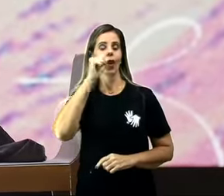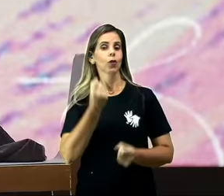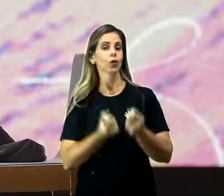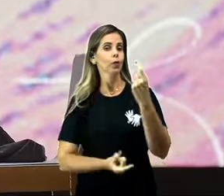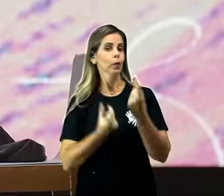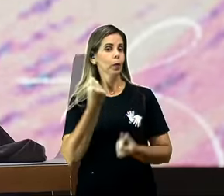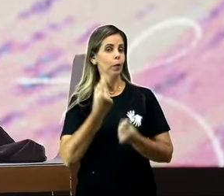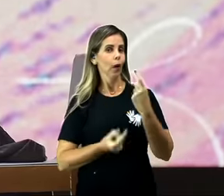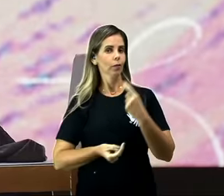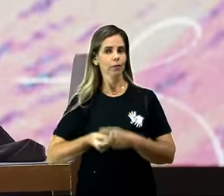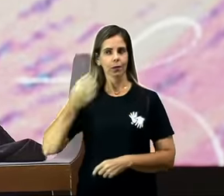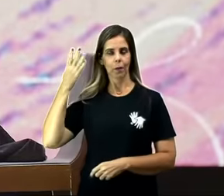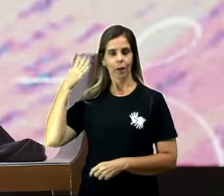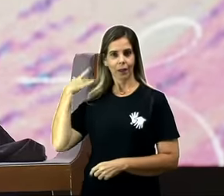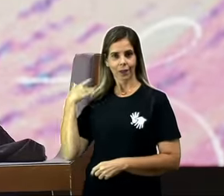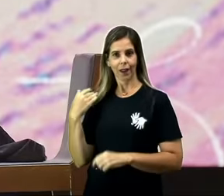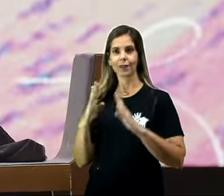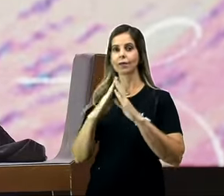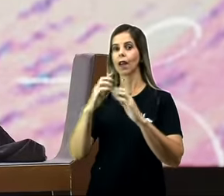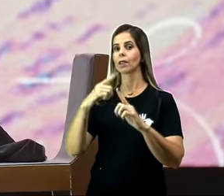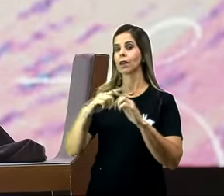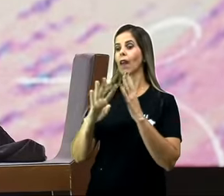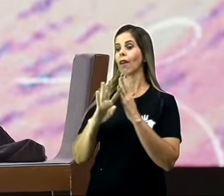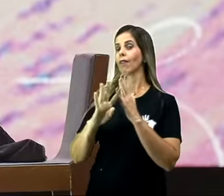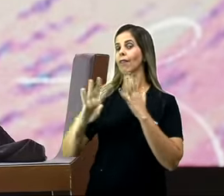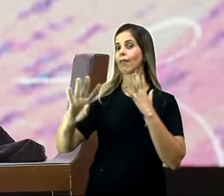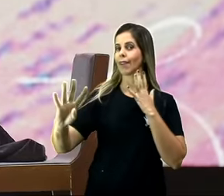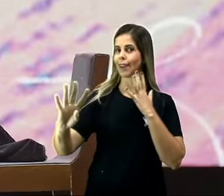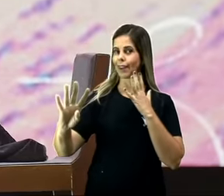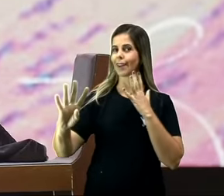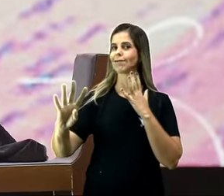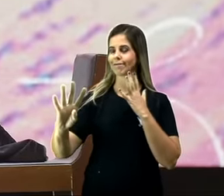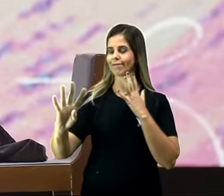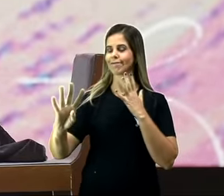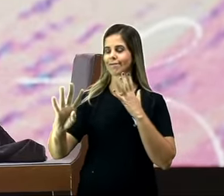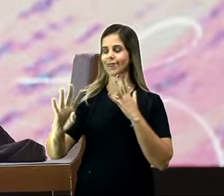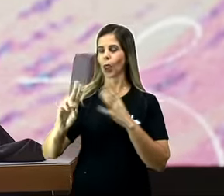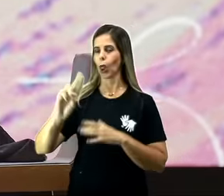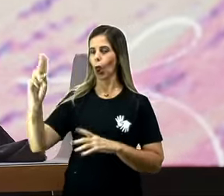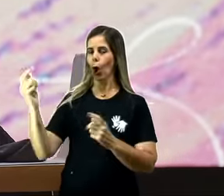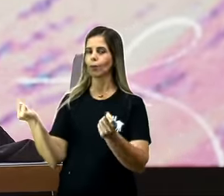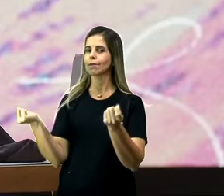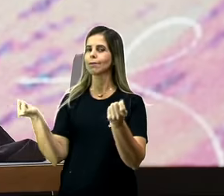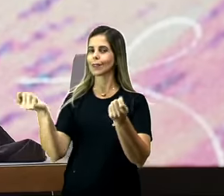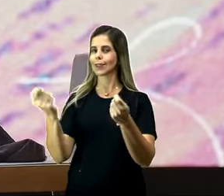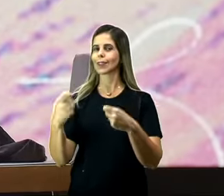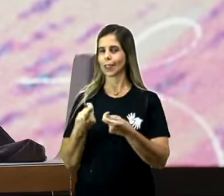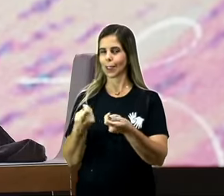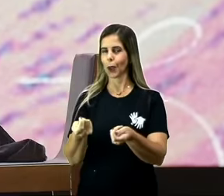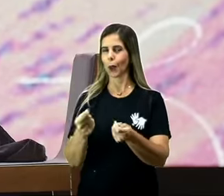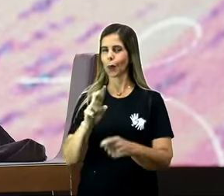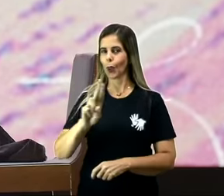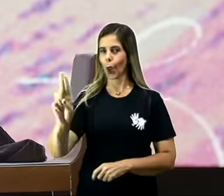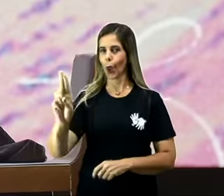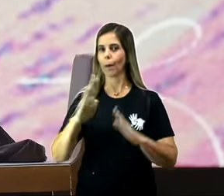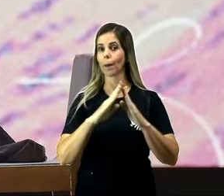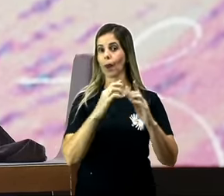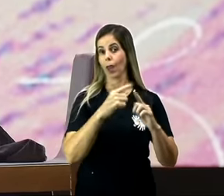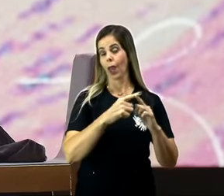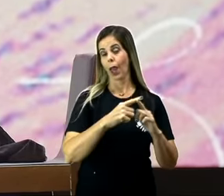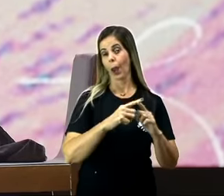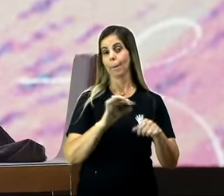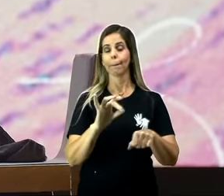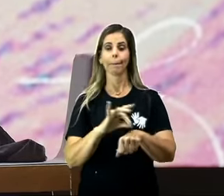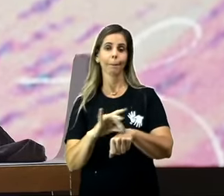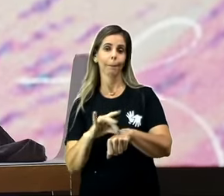fila. Agora é a igreja do cheirinho da pipoca. Cada hora é um nome que a gente recebe. Já foi a igreja preta. Já foi a igreja do